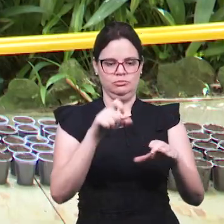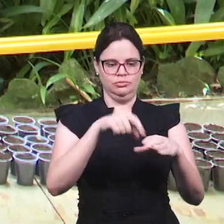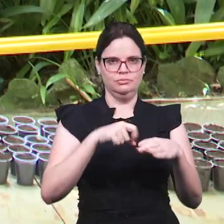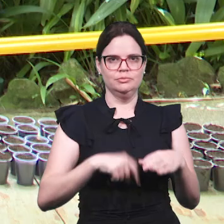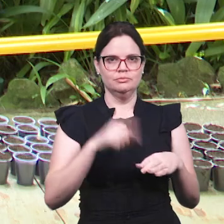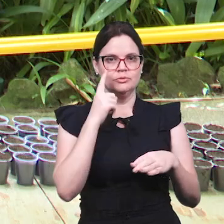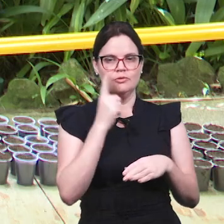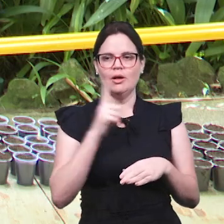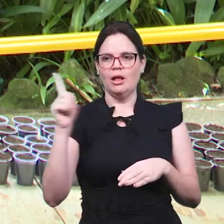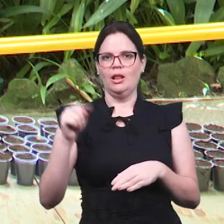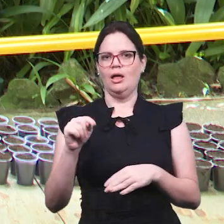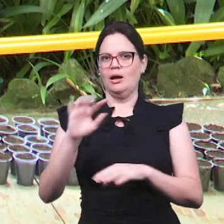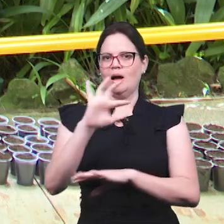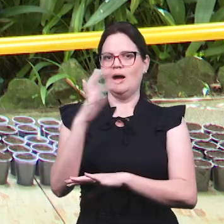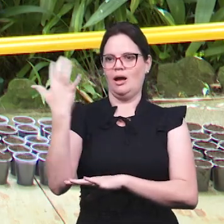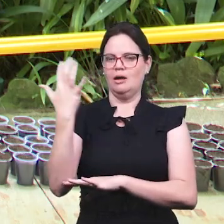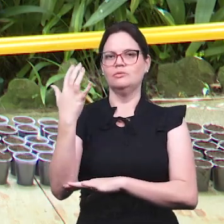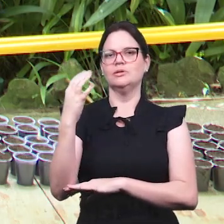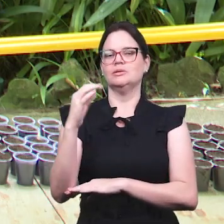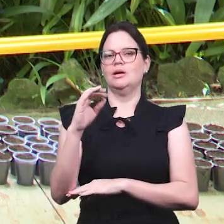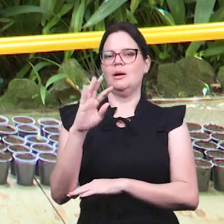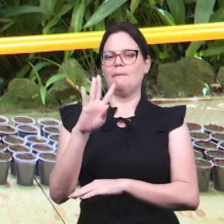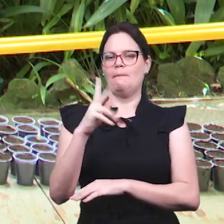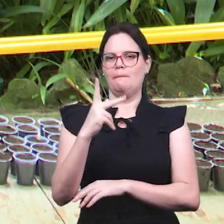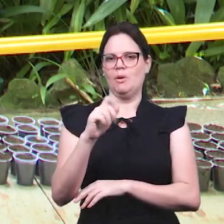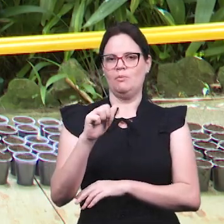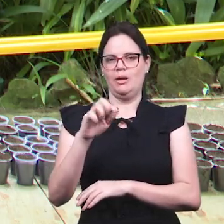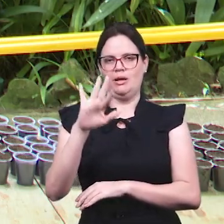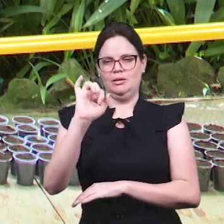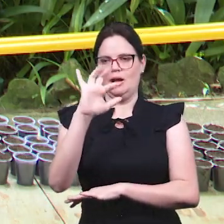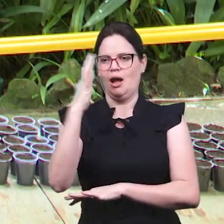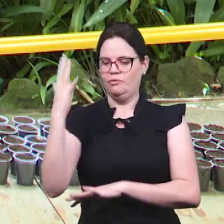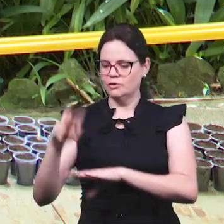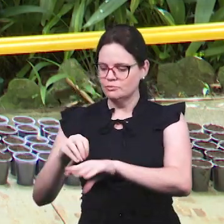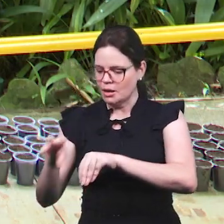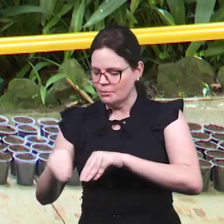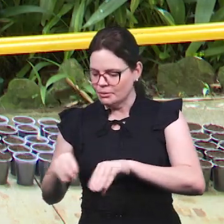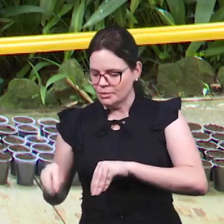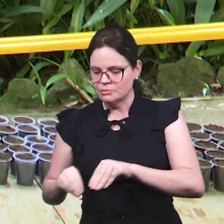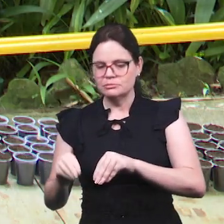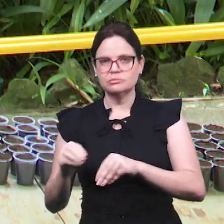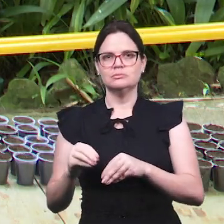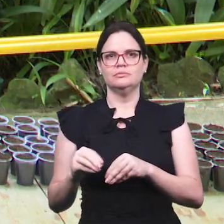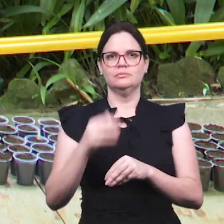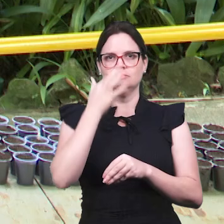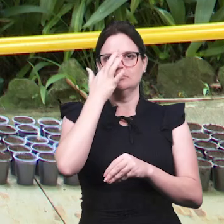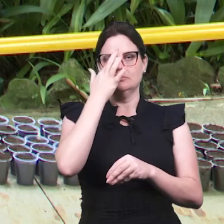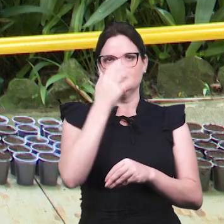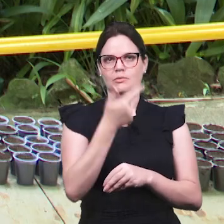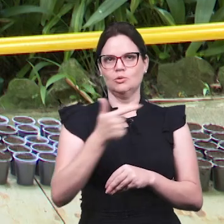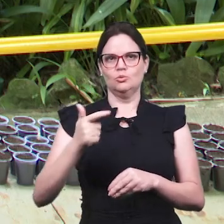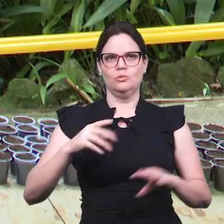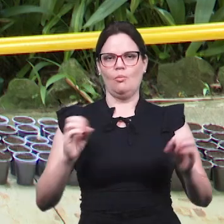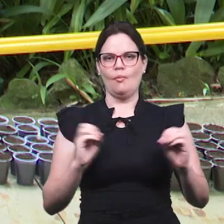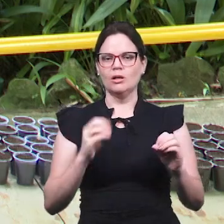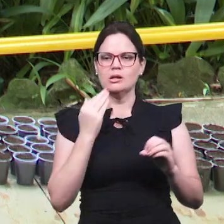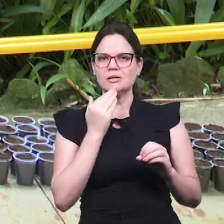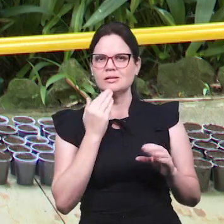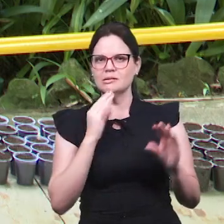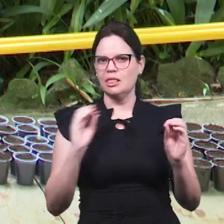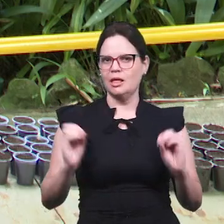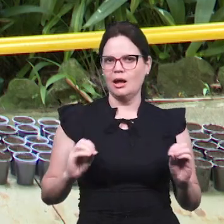mesmo do gerivazeiro, né, que é a palmeira que a gente está plantando aqui. Então a gente escolhe a semente que não tem, né, nenhum tipo de